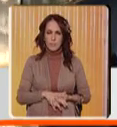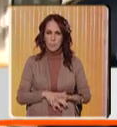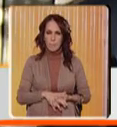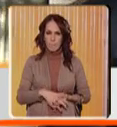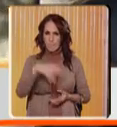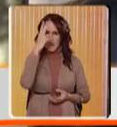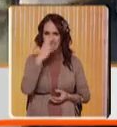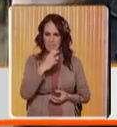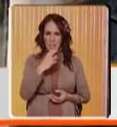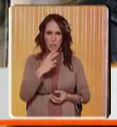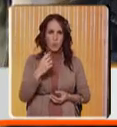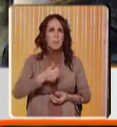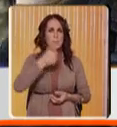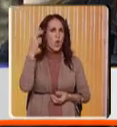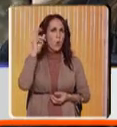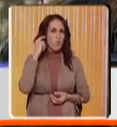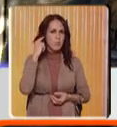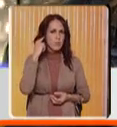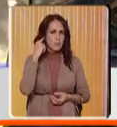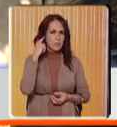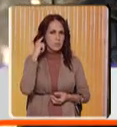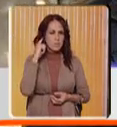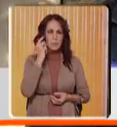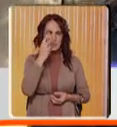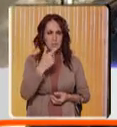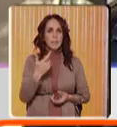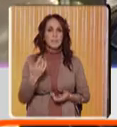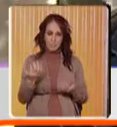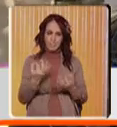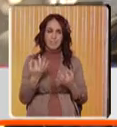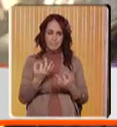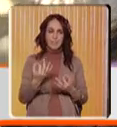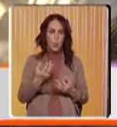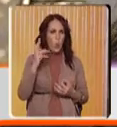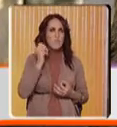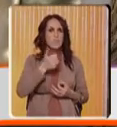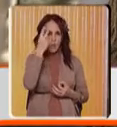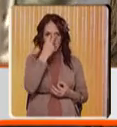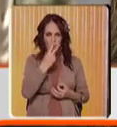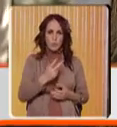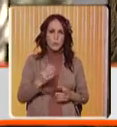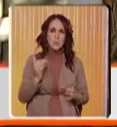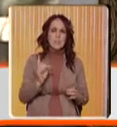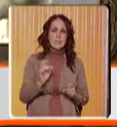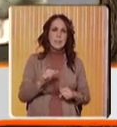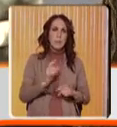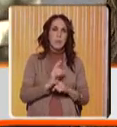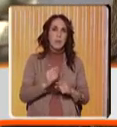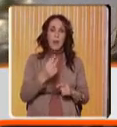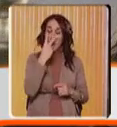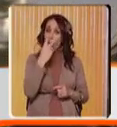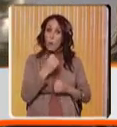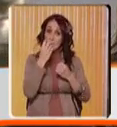Os cegos ouvem melhor? Ouvem. Tem mais percepção Como não têm esse